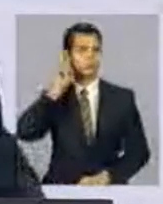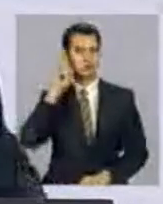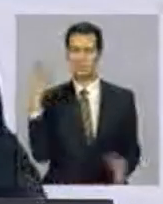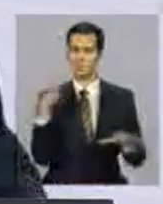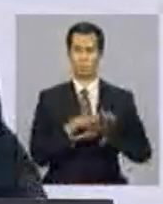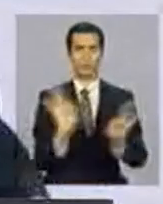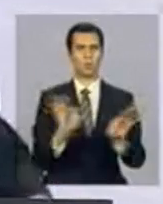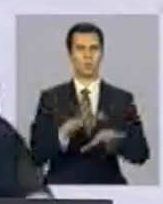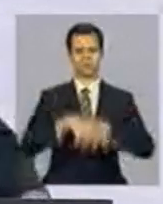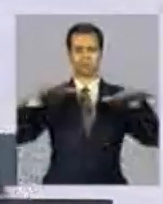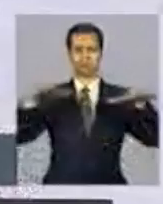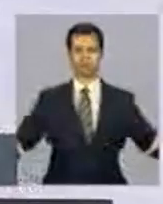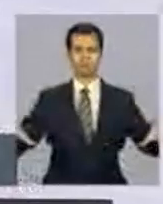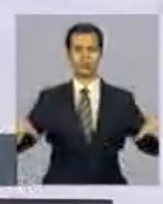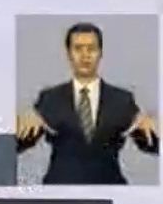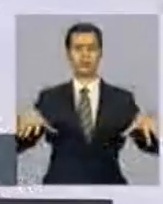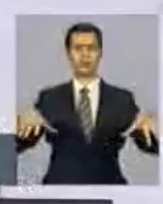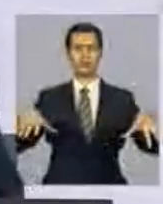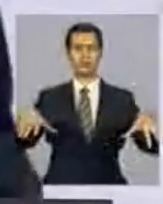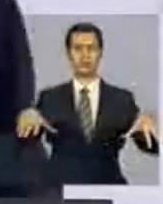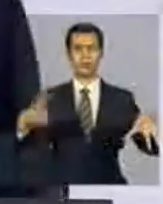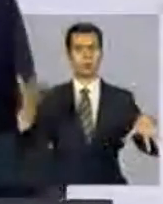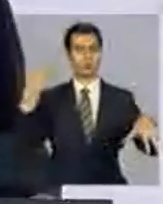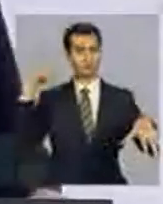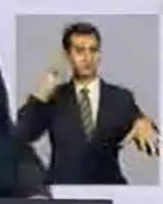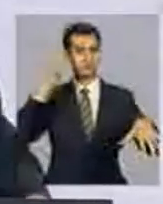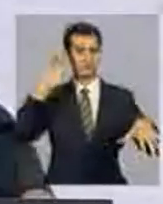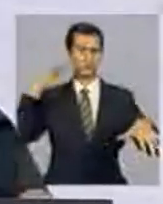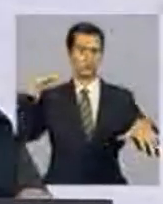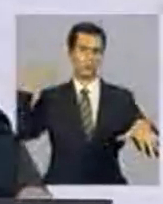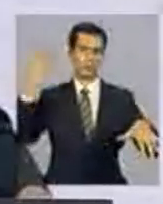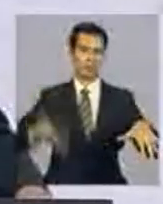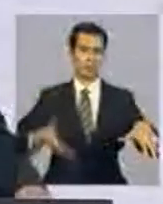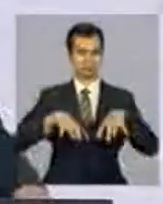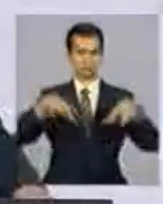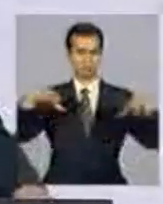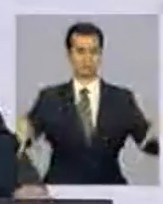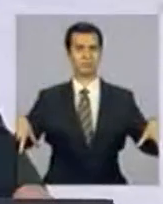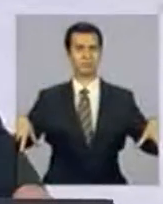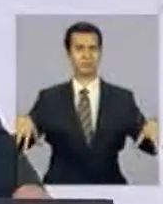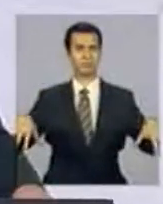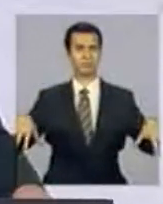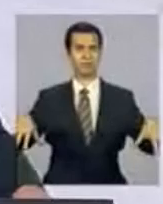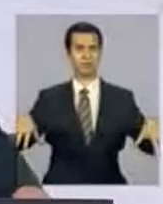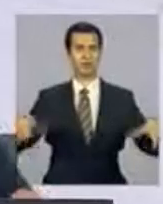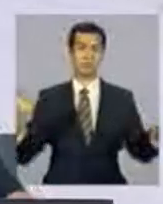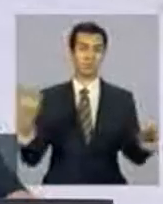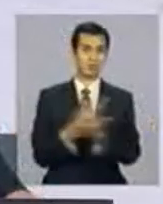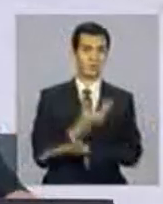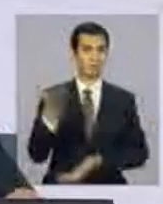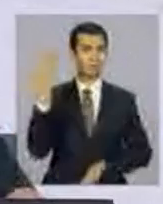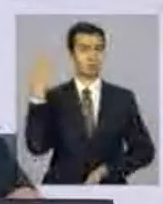excludente e não muito soberana, algumas vezes, do nosso país nos